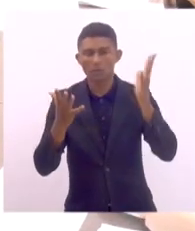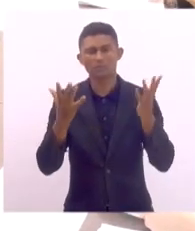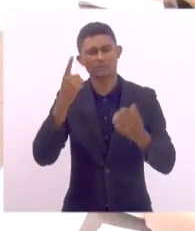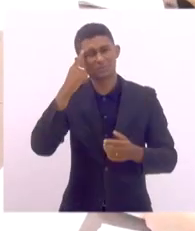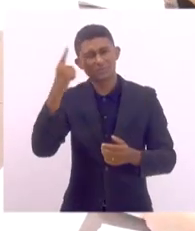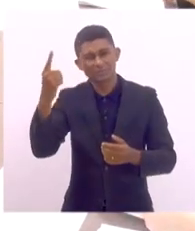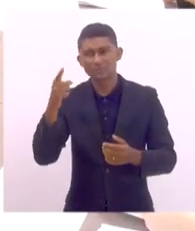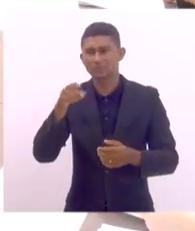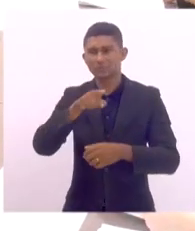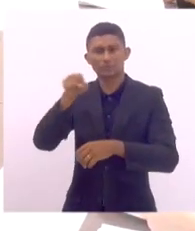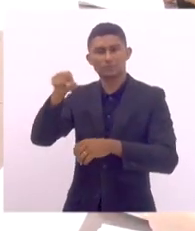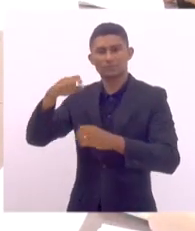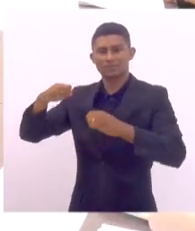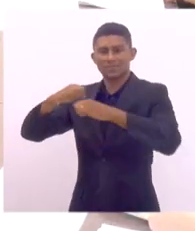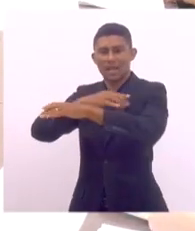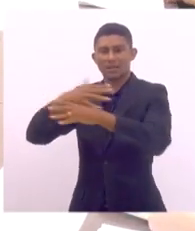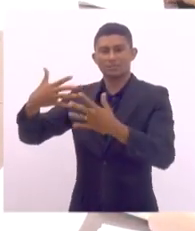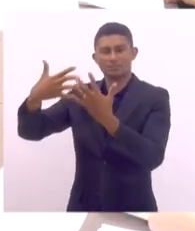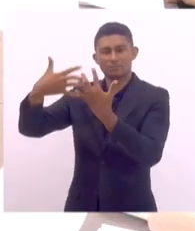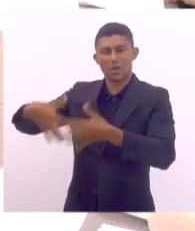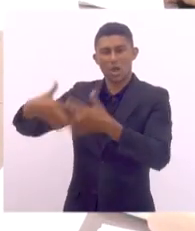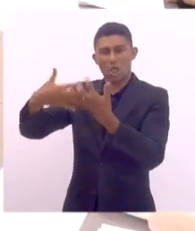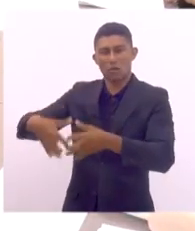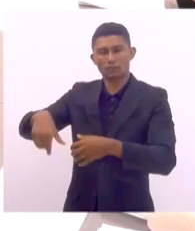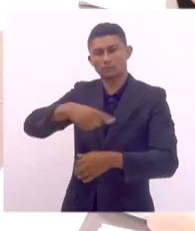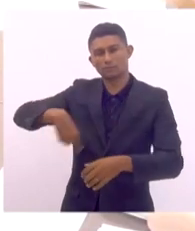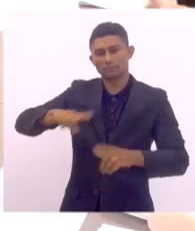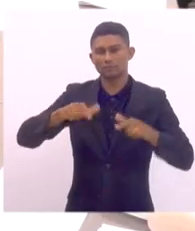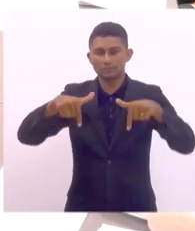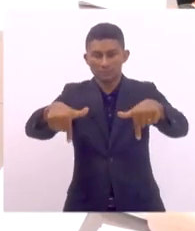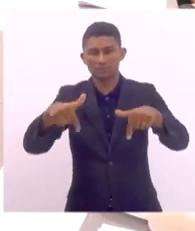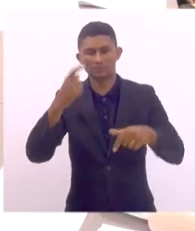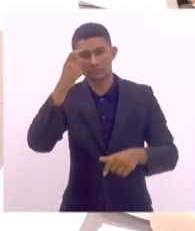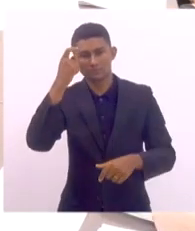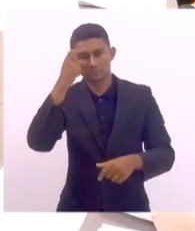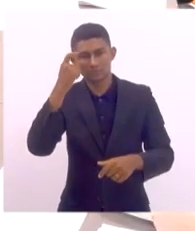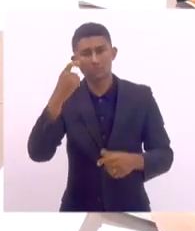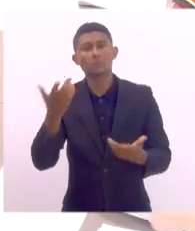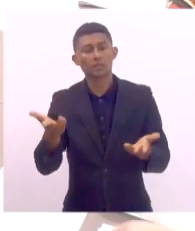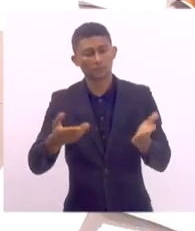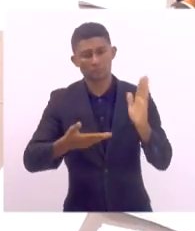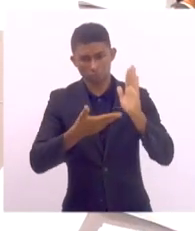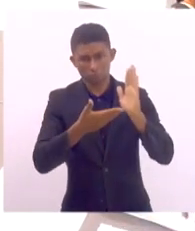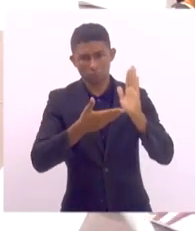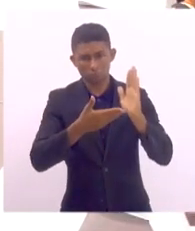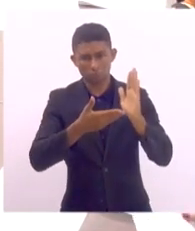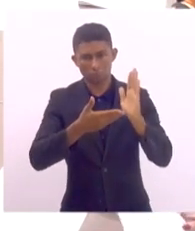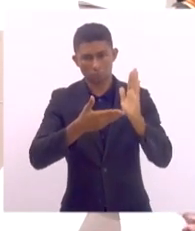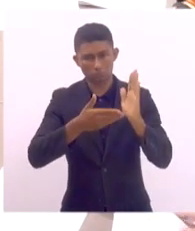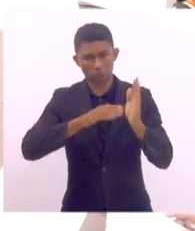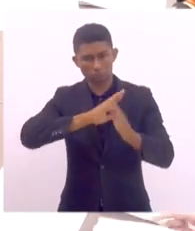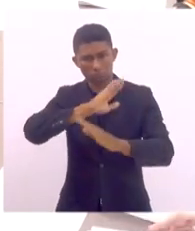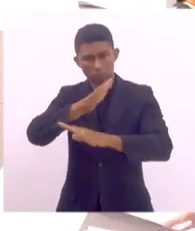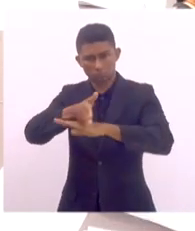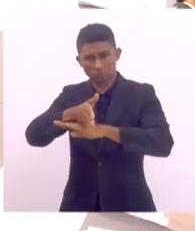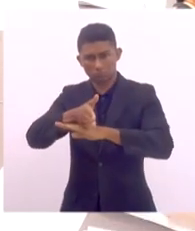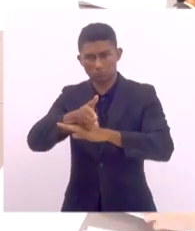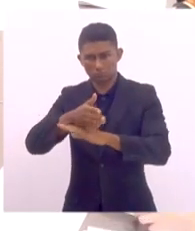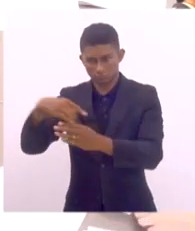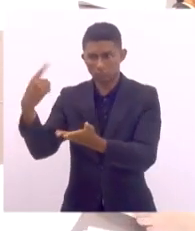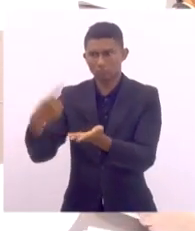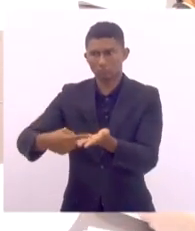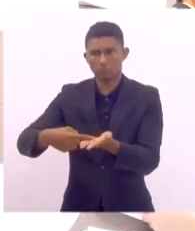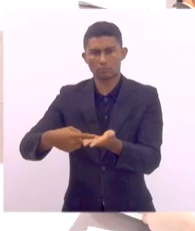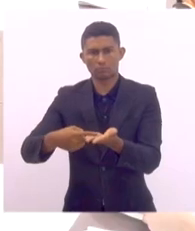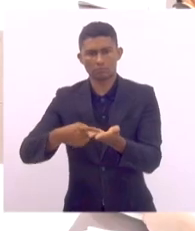relação a Petrópolis. Não, não. Para derrubar? Nós vamos derrubar. Vamos acordar para derrubar aqui? Isso aqui